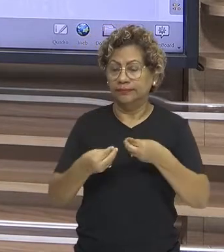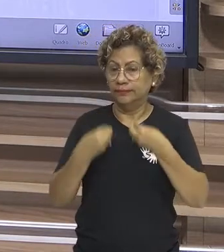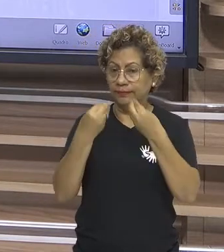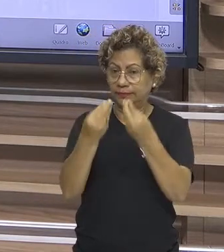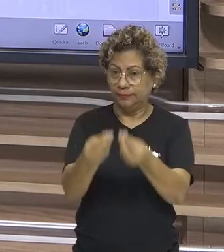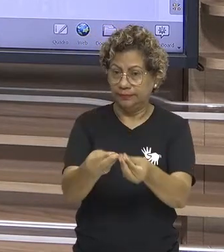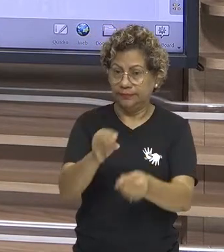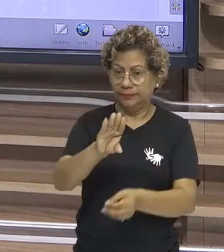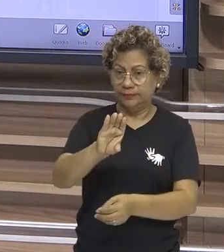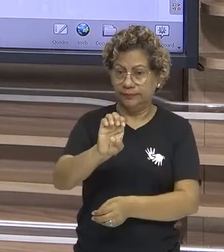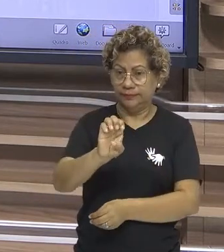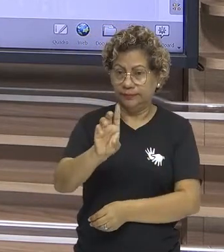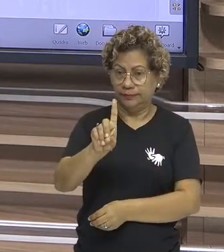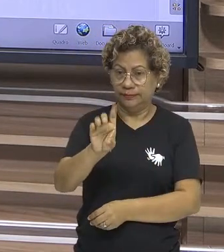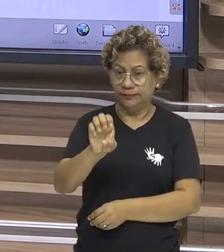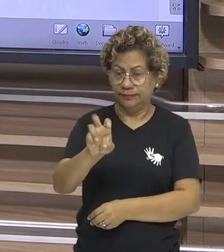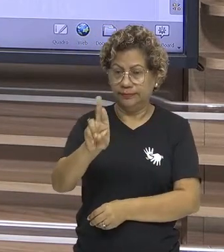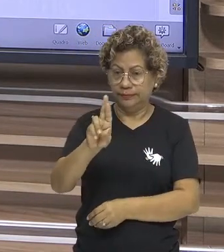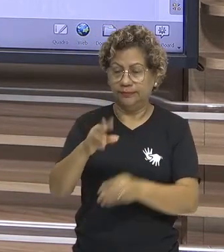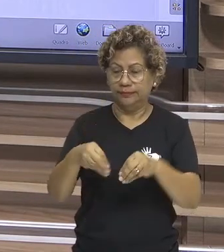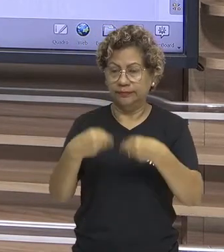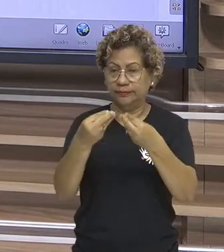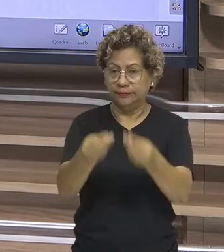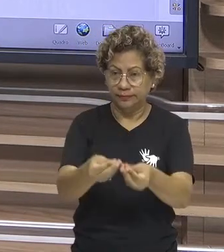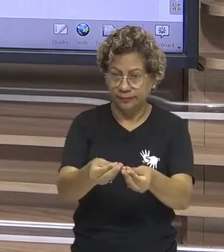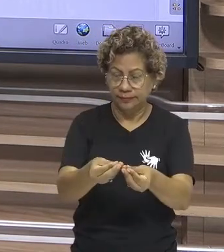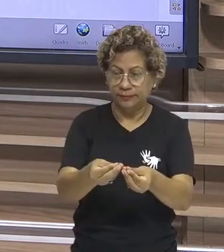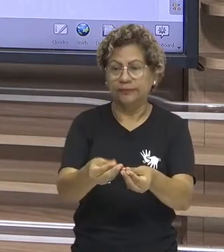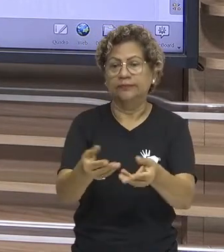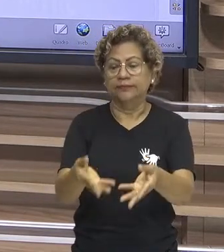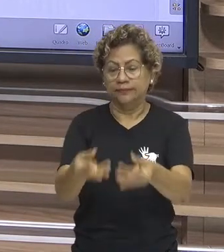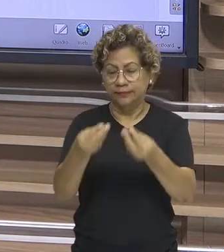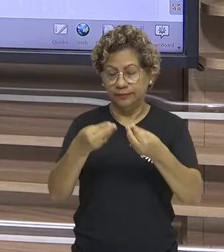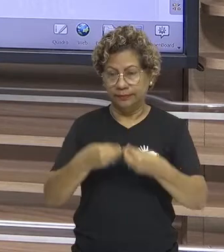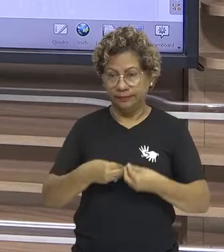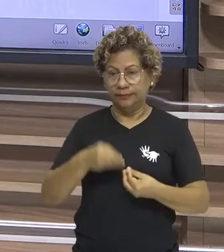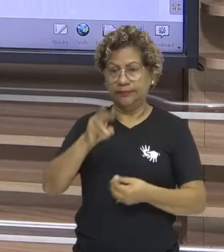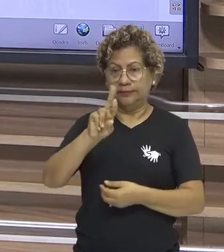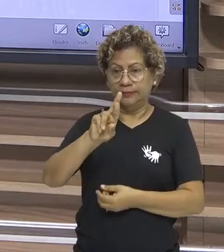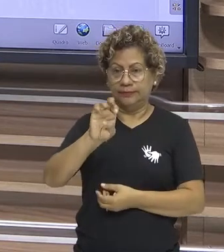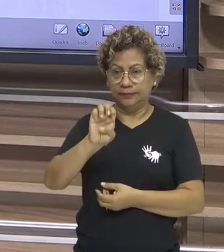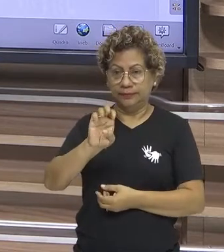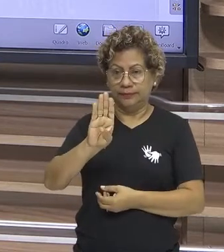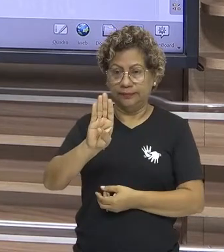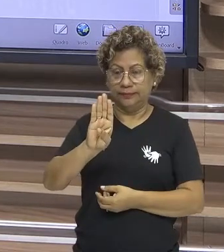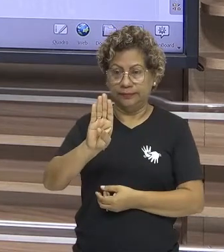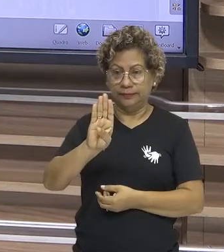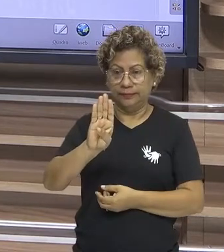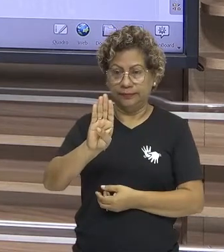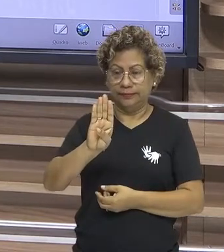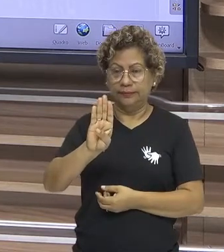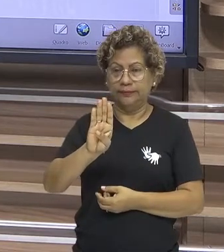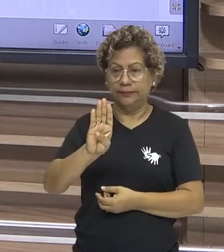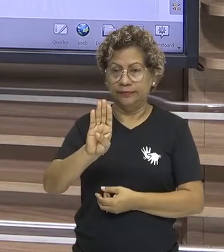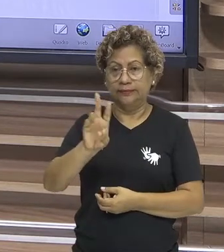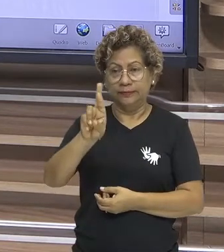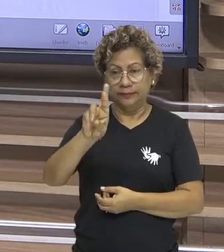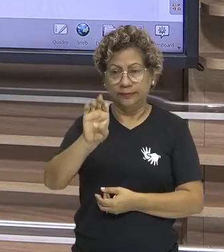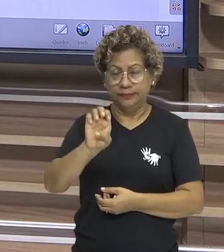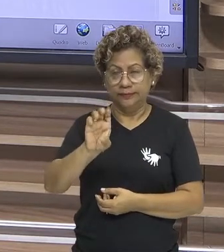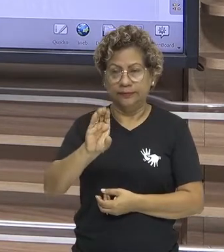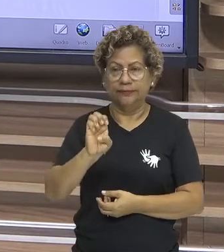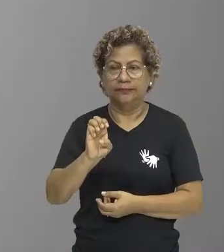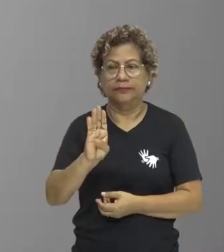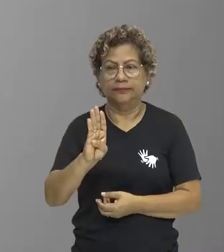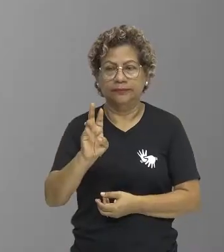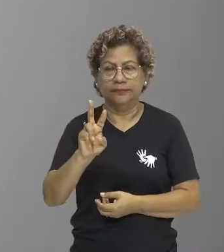calor vai me dar sempre a soma algébrica. Vamos entender melhor com o nosso vídeo.